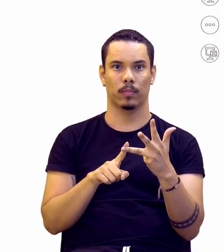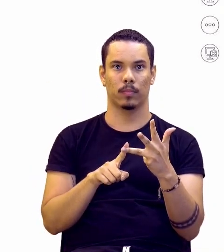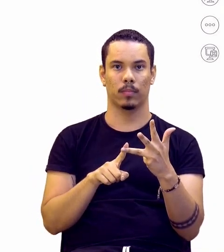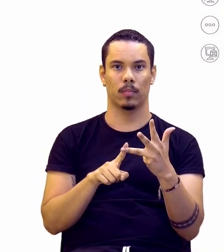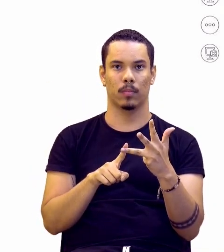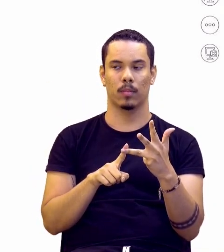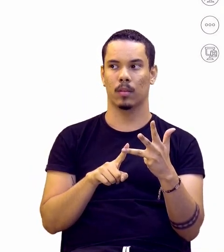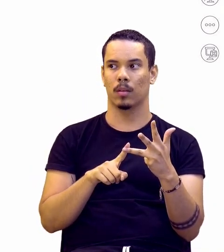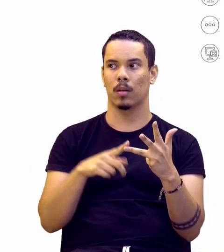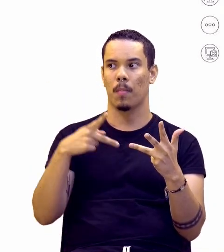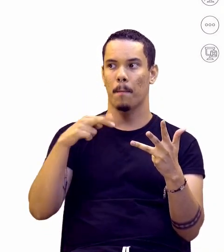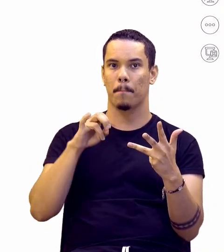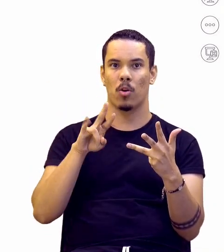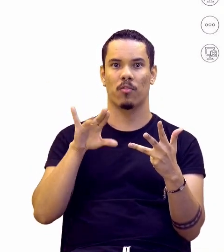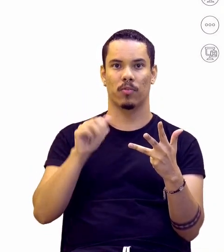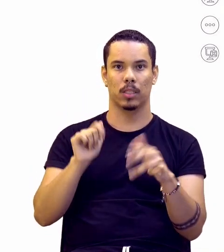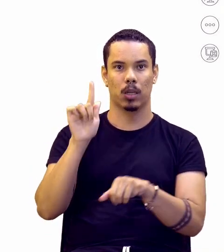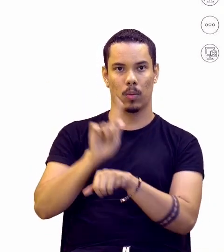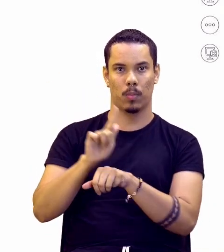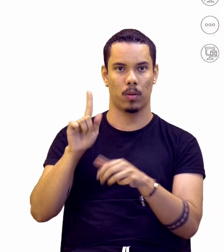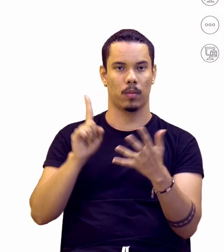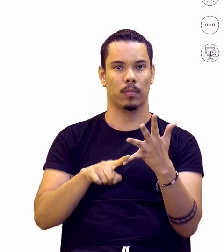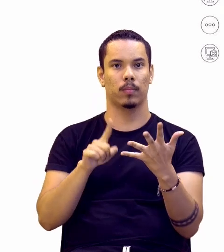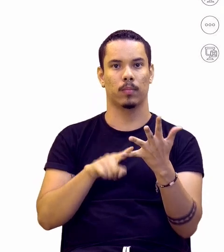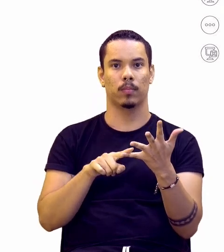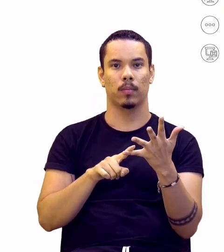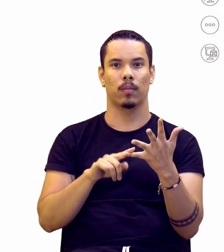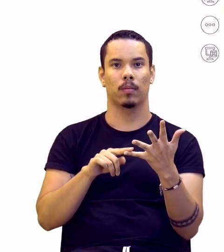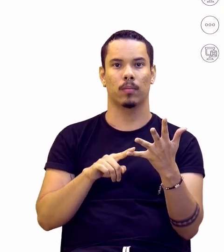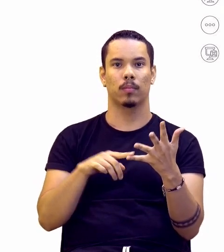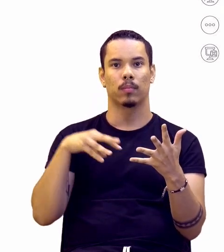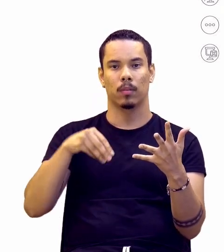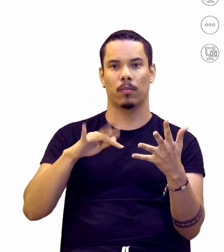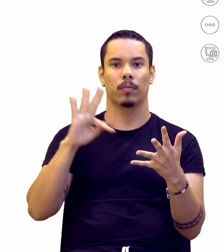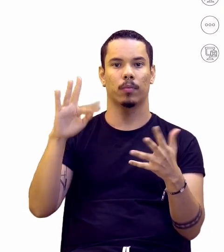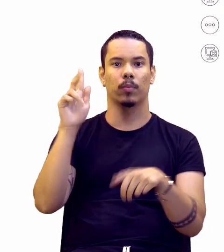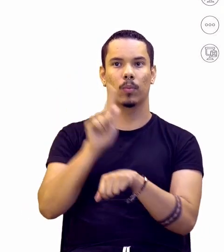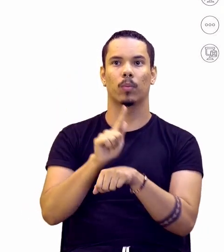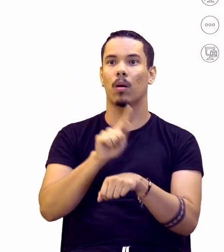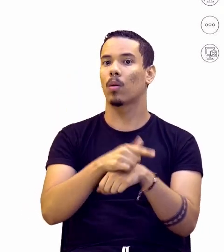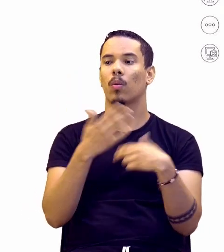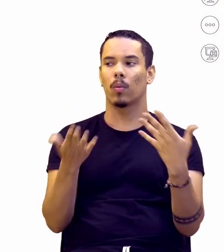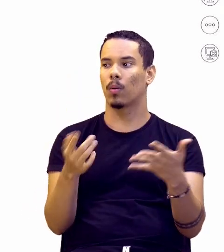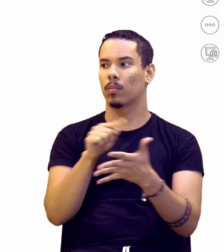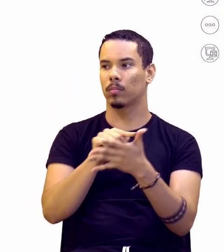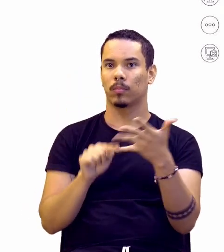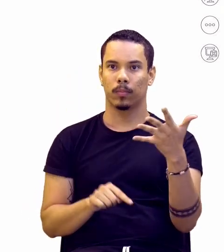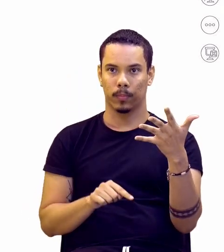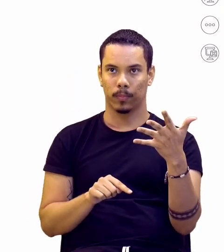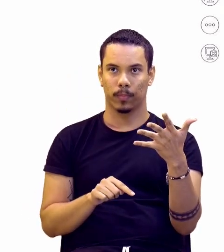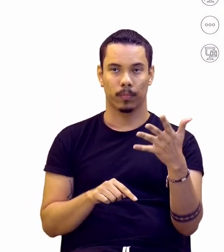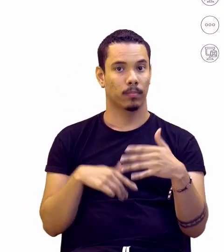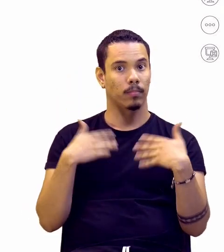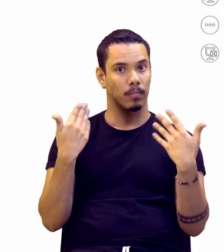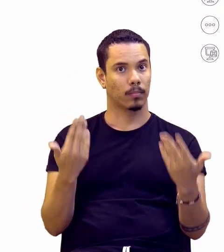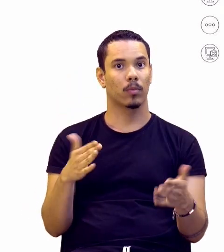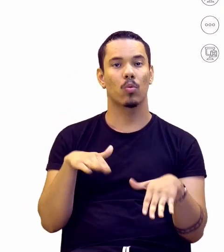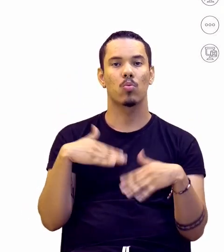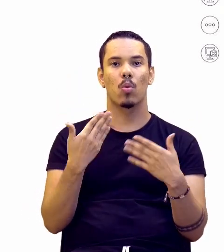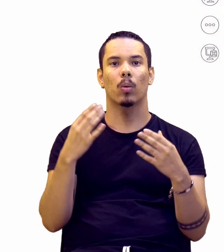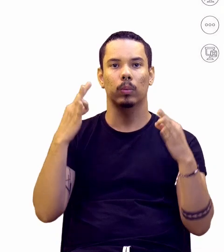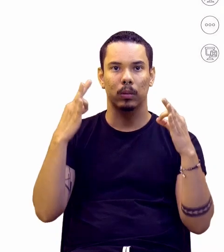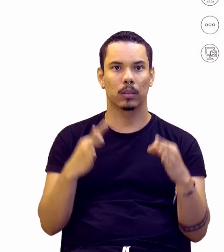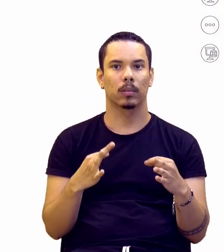da província do Guaporé. E a alternativa E, do território federal do Guaporé. Bem, qual é, Rogério,